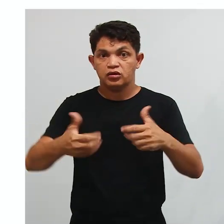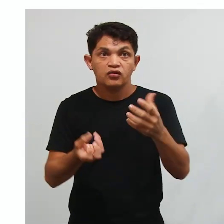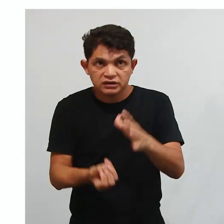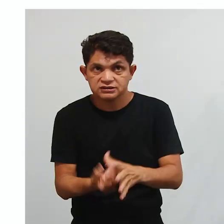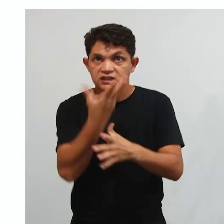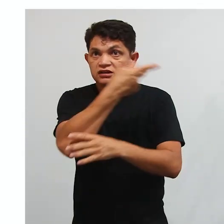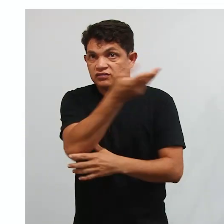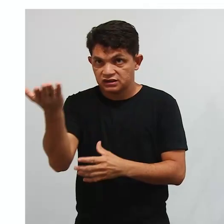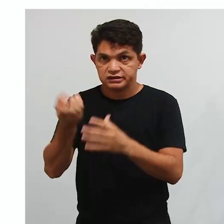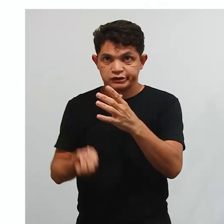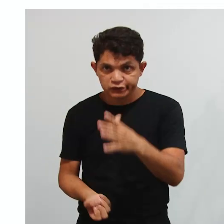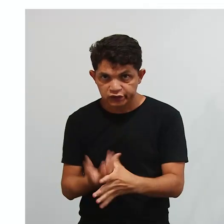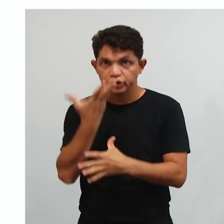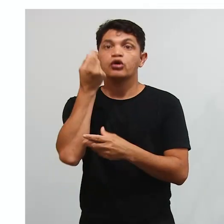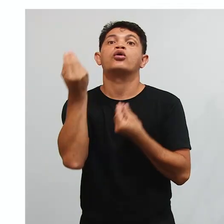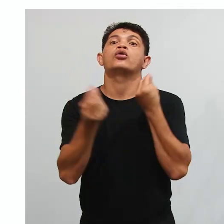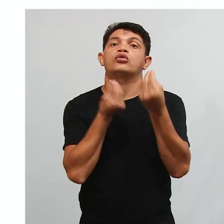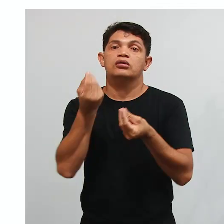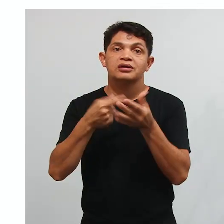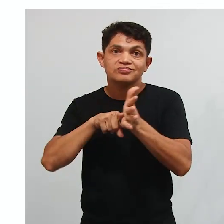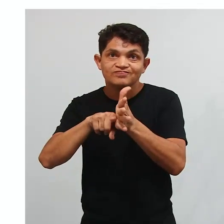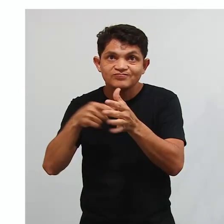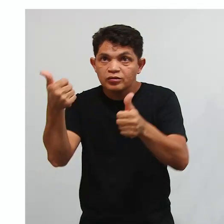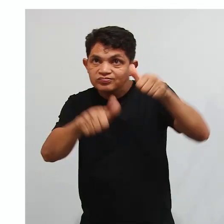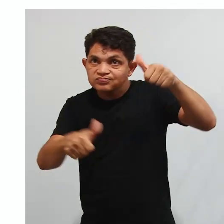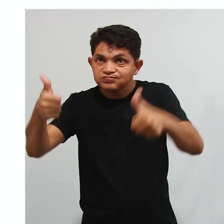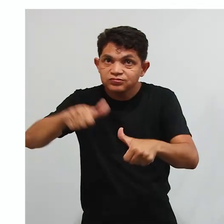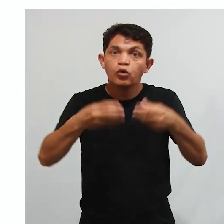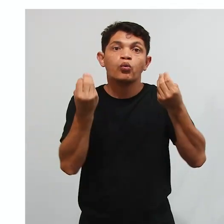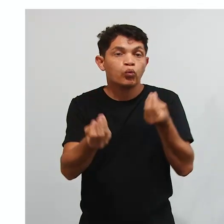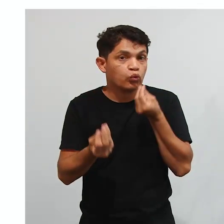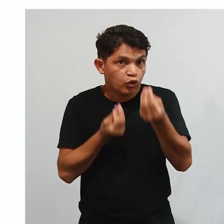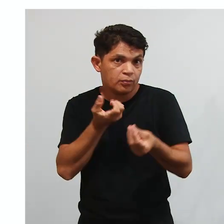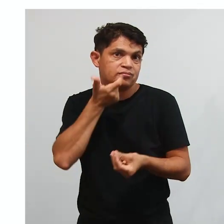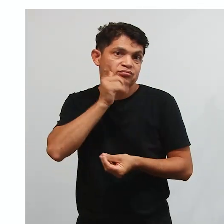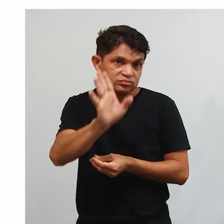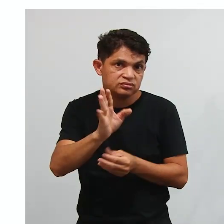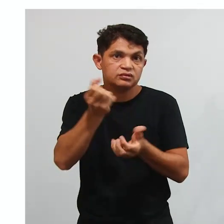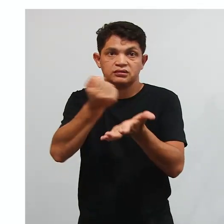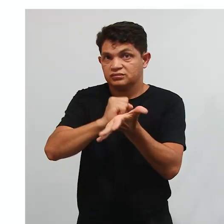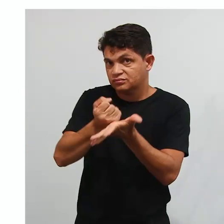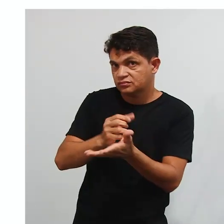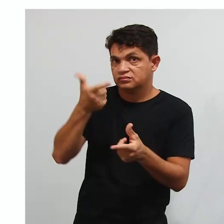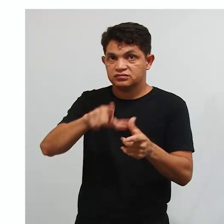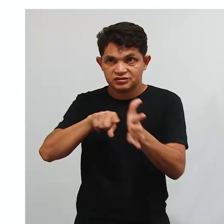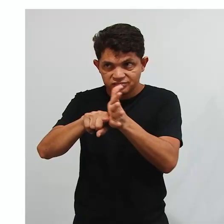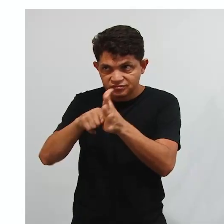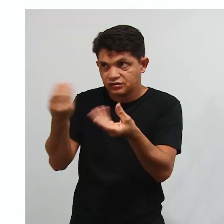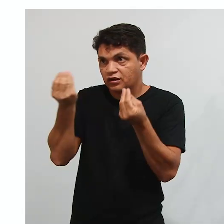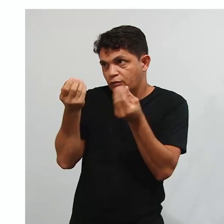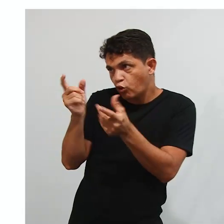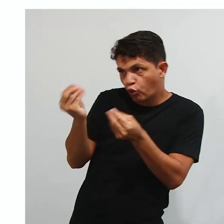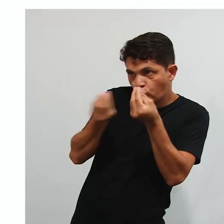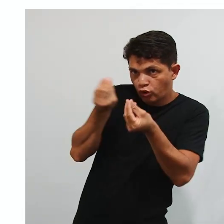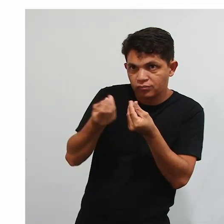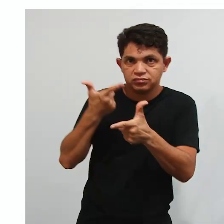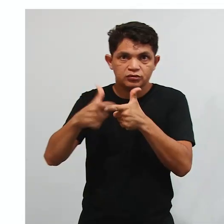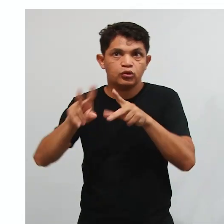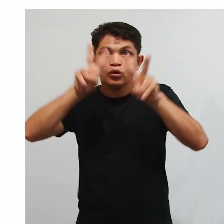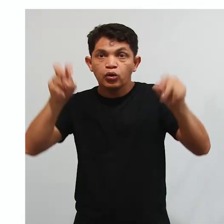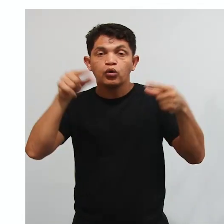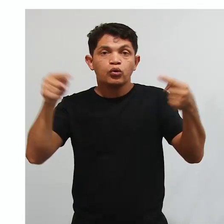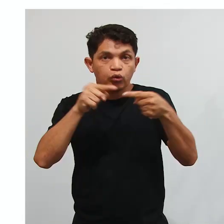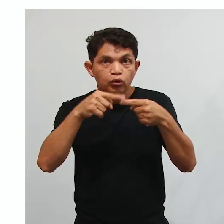que vocês que criou as variáveis capazes de influenciar e definir as formas de controle e observação dos efeitos que a